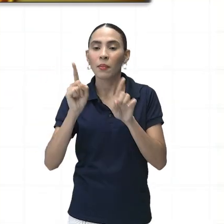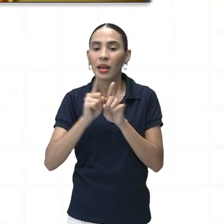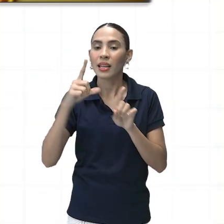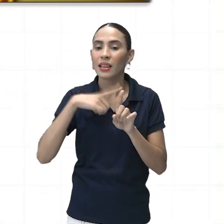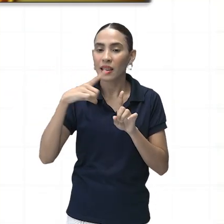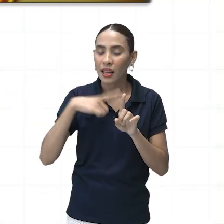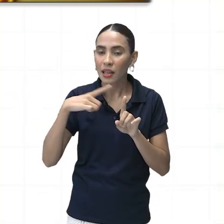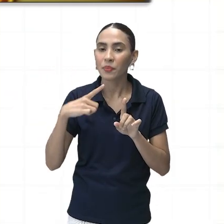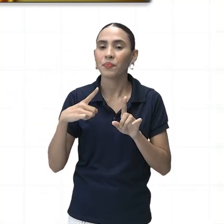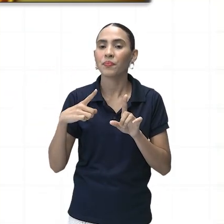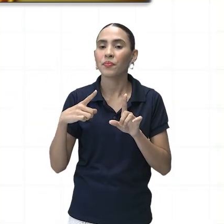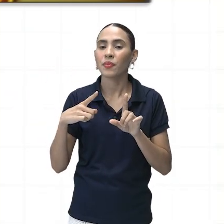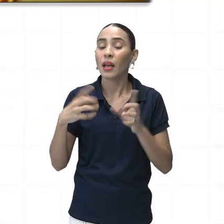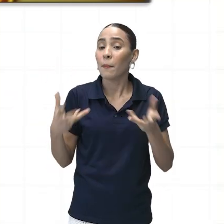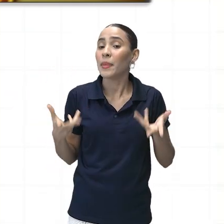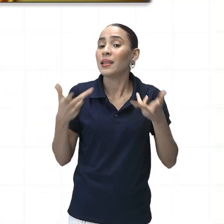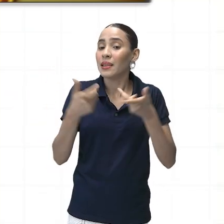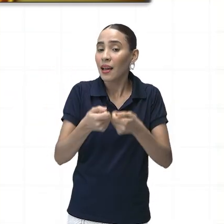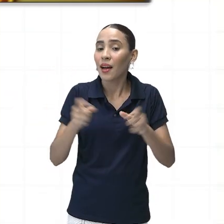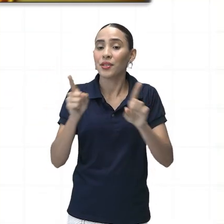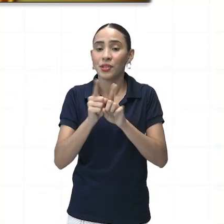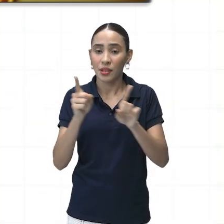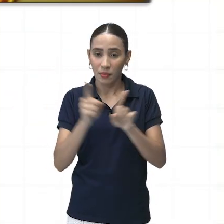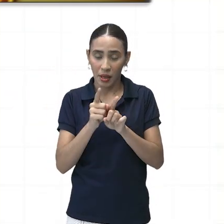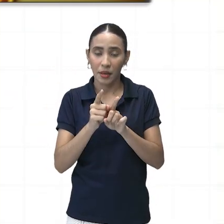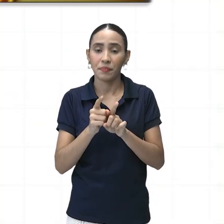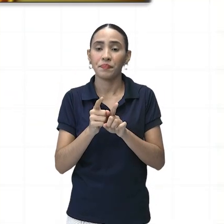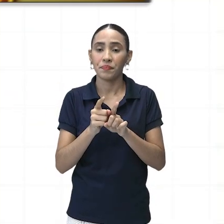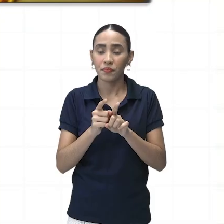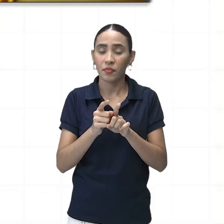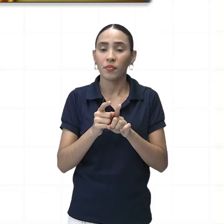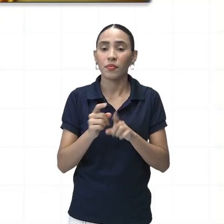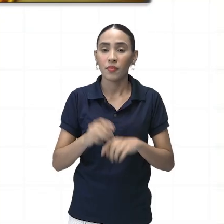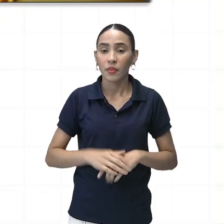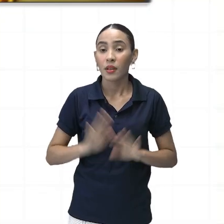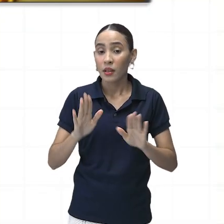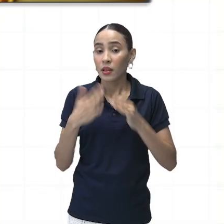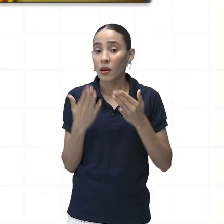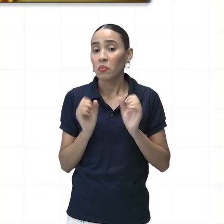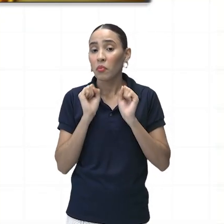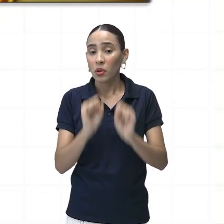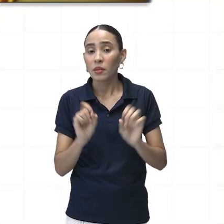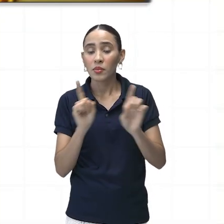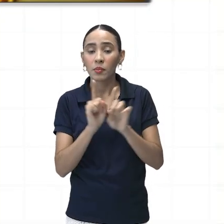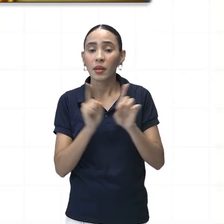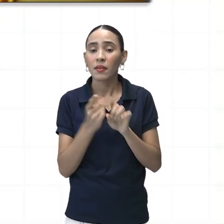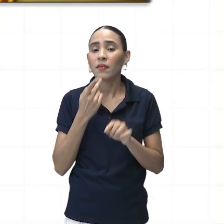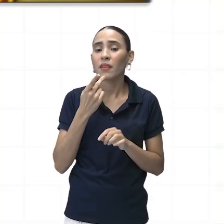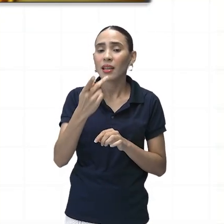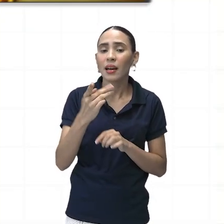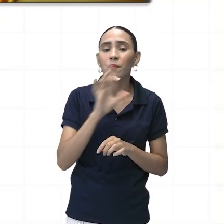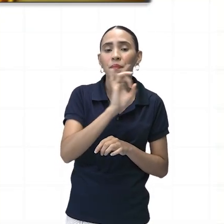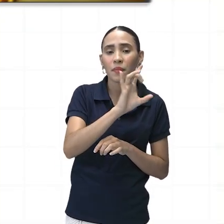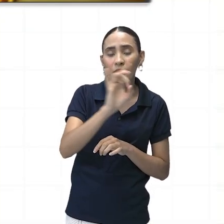própria habilidade, né? Nesse sentido. Então, nós podemos dizer que